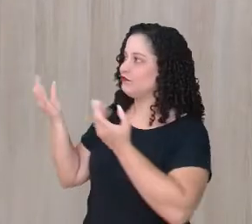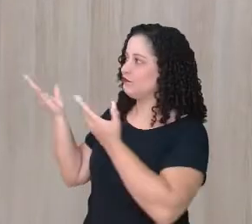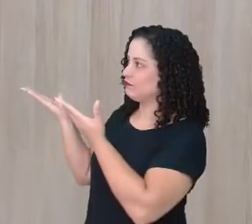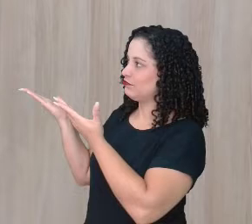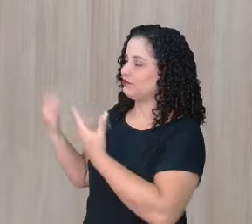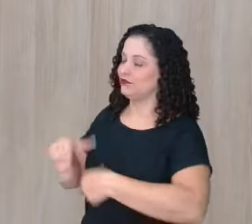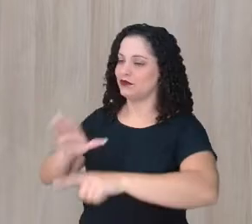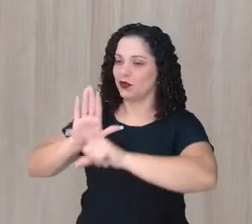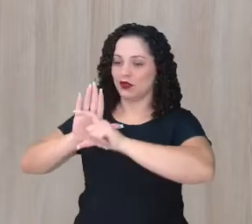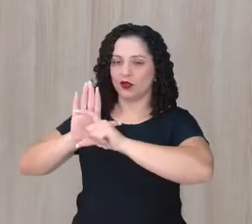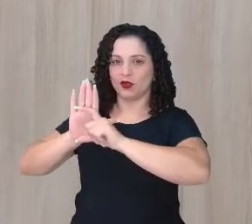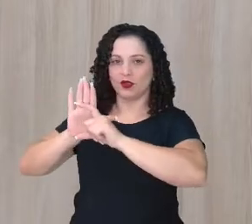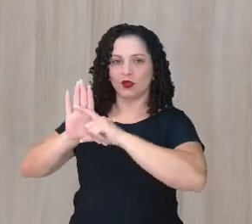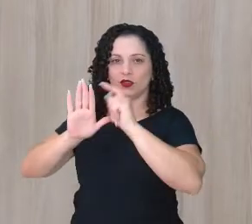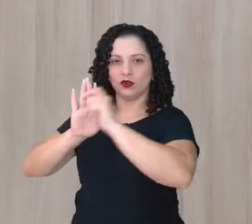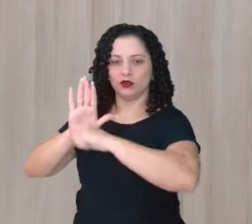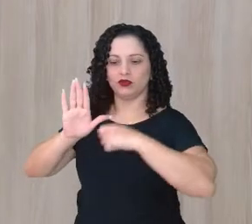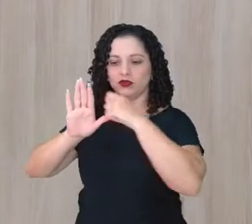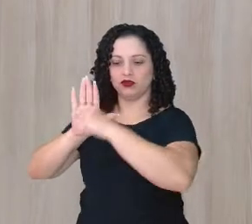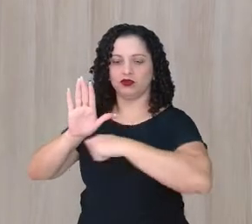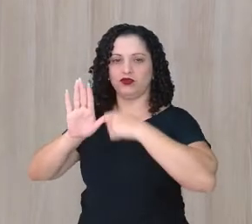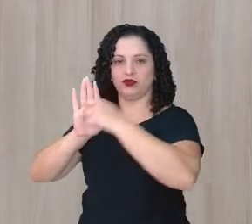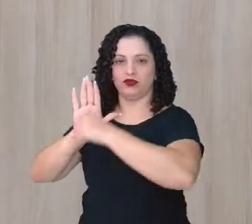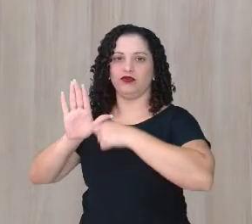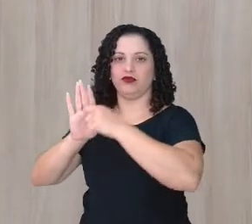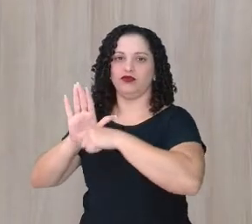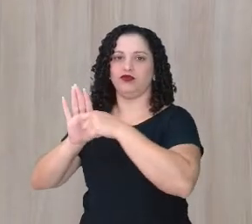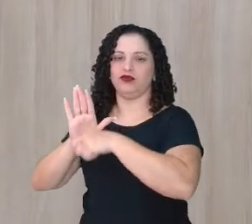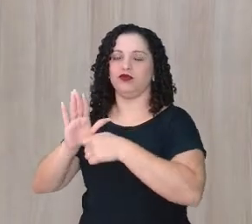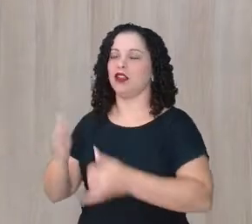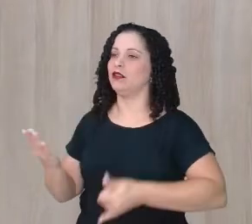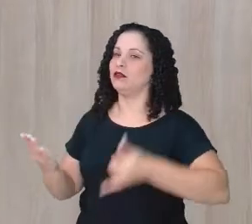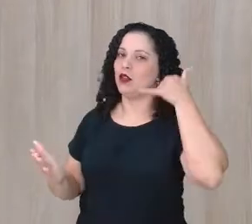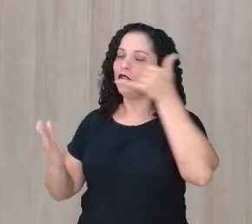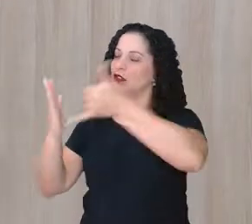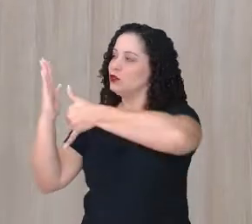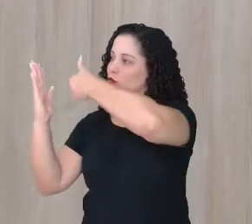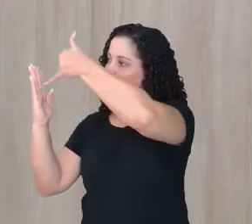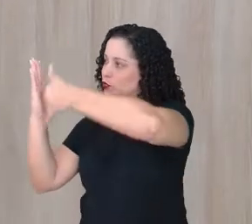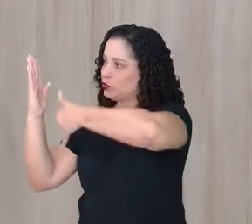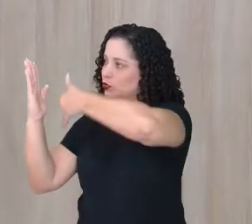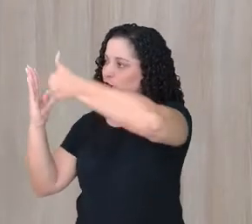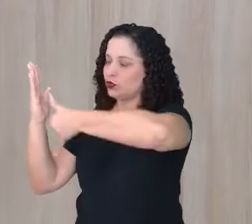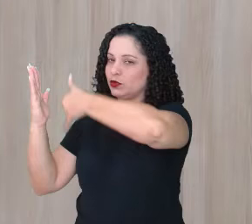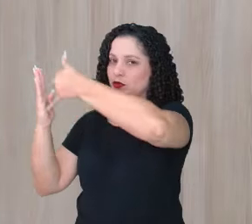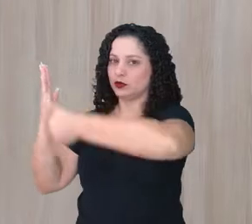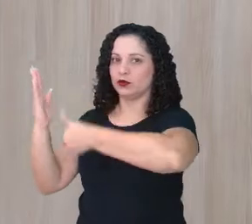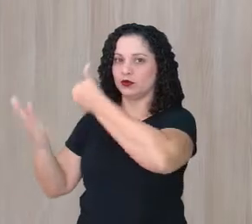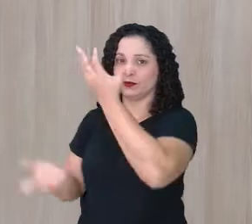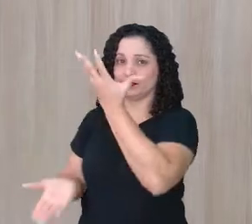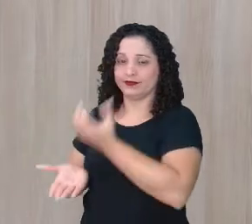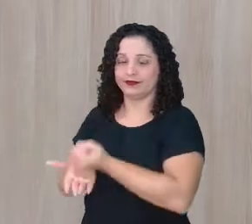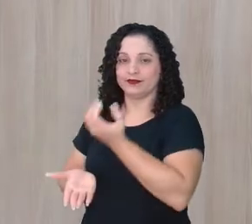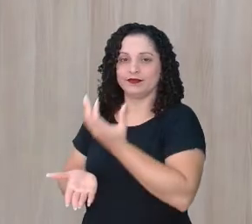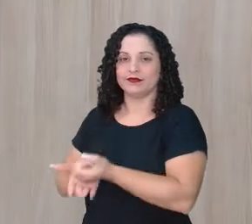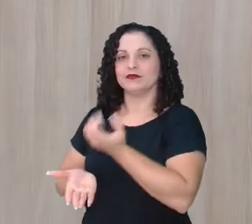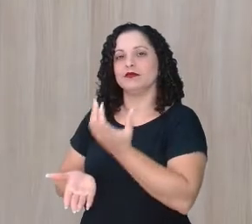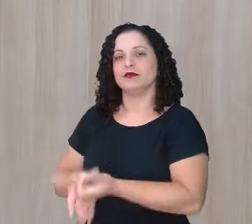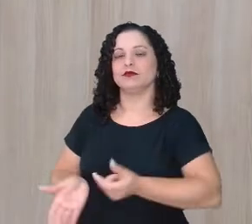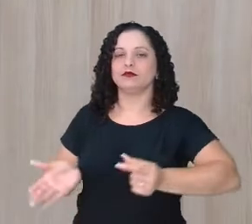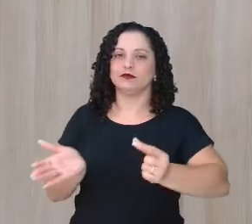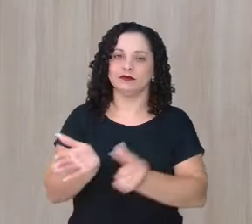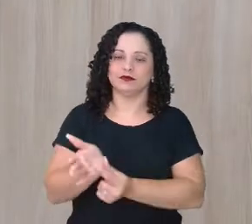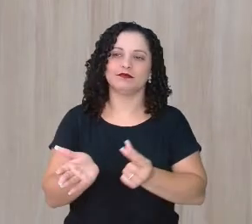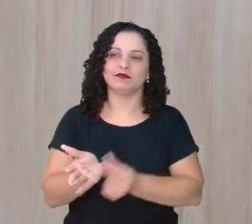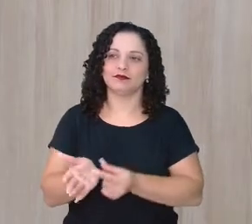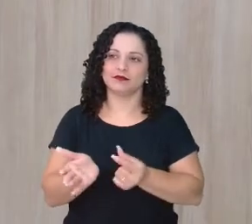QR Code, tanto para iOS como para Android. Vocês, quando estiverem com esses dados, vocês vão apontar o celular de vocês